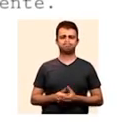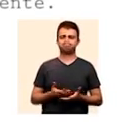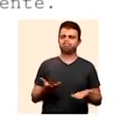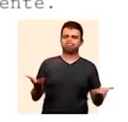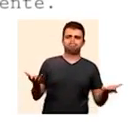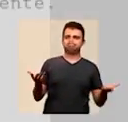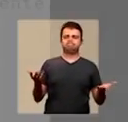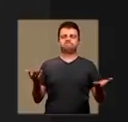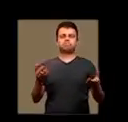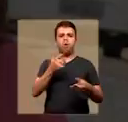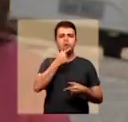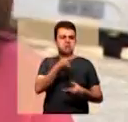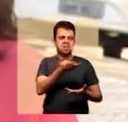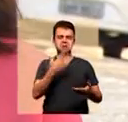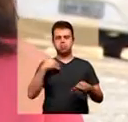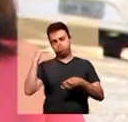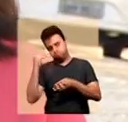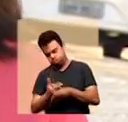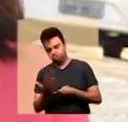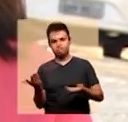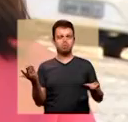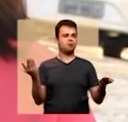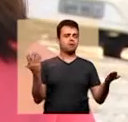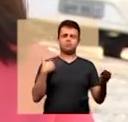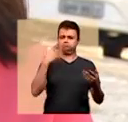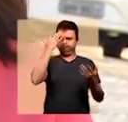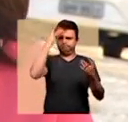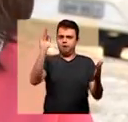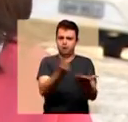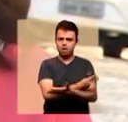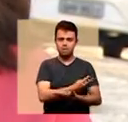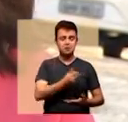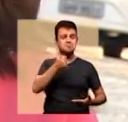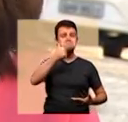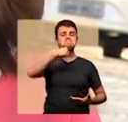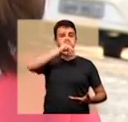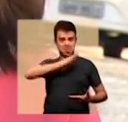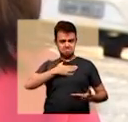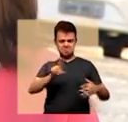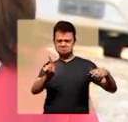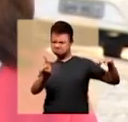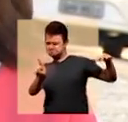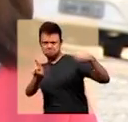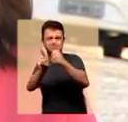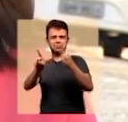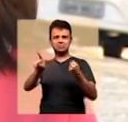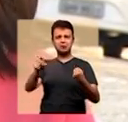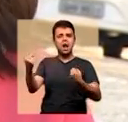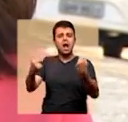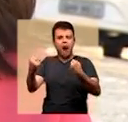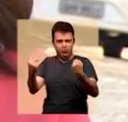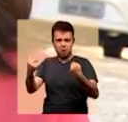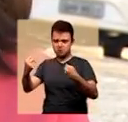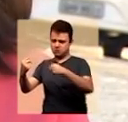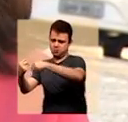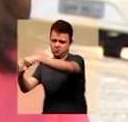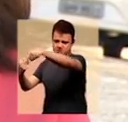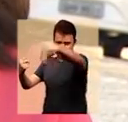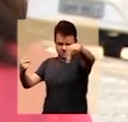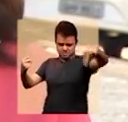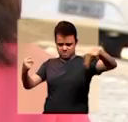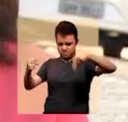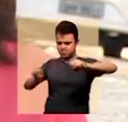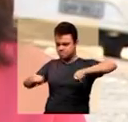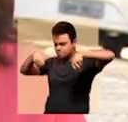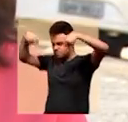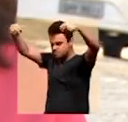Não sei se dormiu, eu não sei o que aconteceu. Eu sei que ele veio, pegou minha mãe em cheio. Ela estava no porta-mala tirando o andador do meu pai.